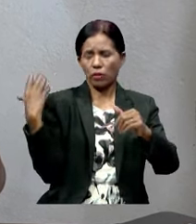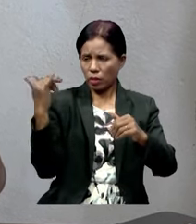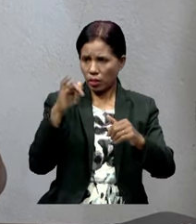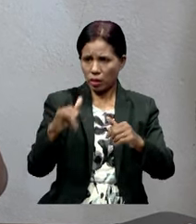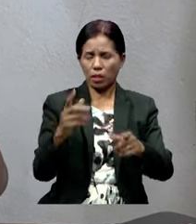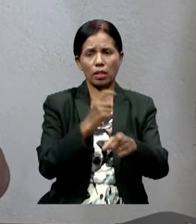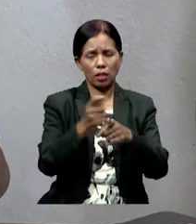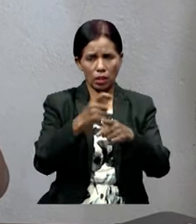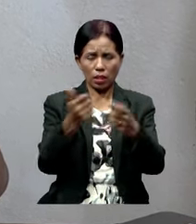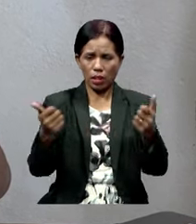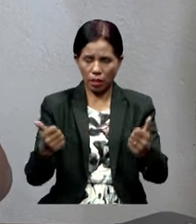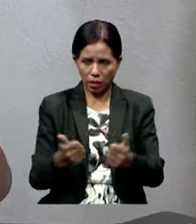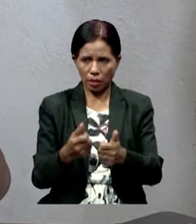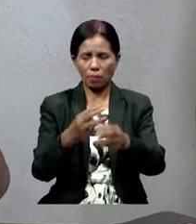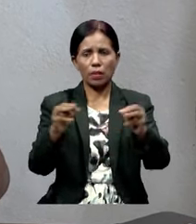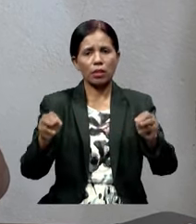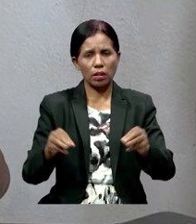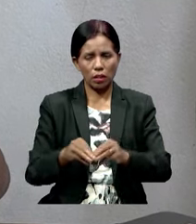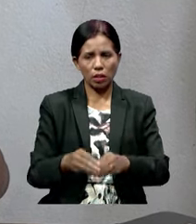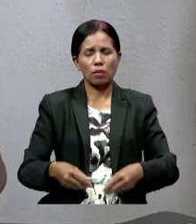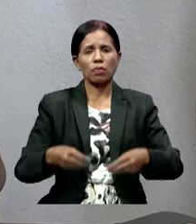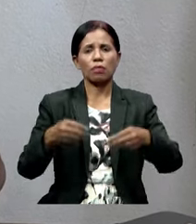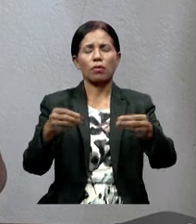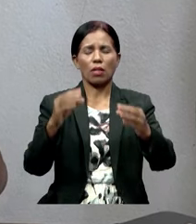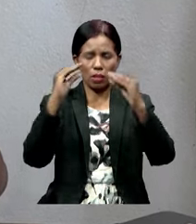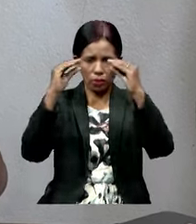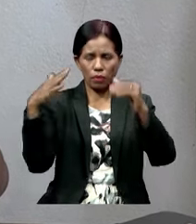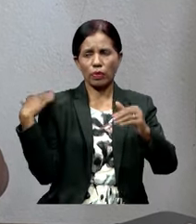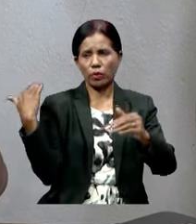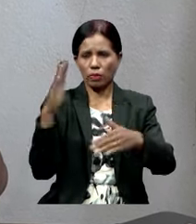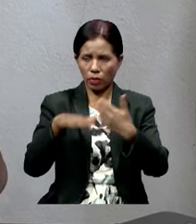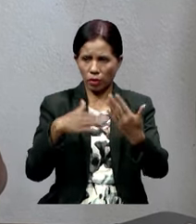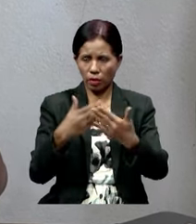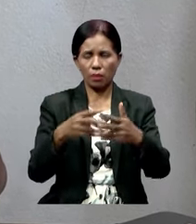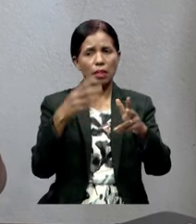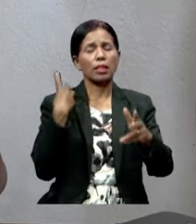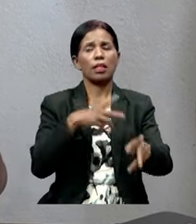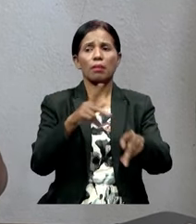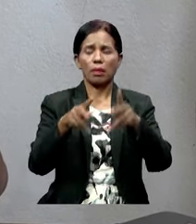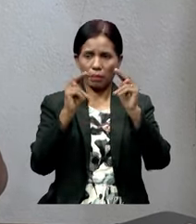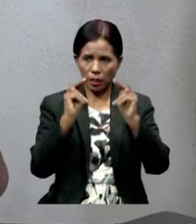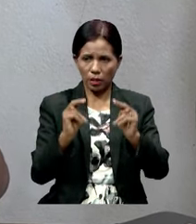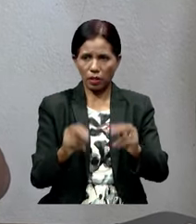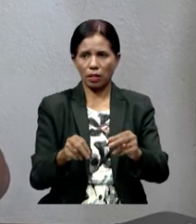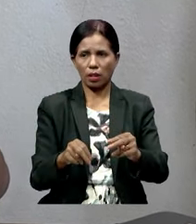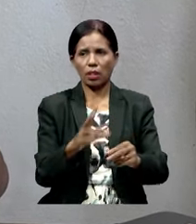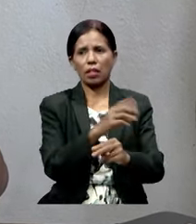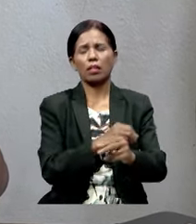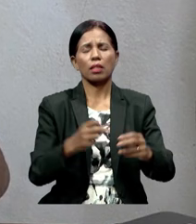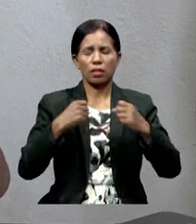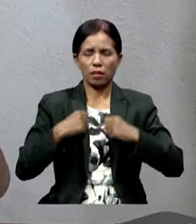Treino arte marciais, né? Parte usi formação para juventude. Ite ema, né? Precisa, bahasa kargena, né? Precisa, dalam tubo yang